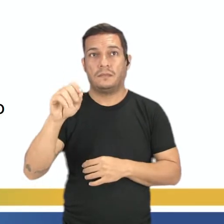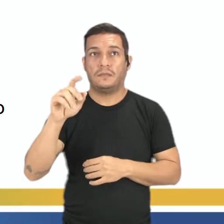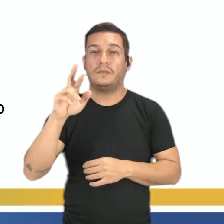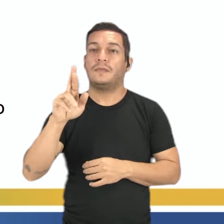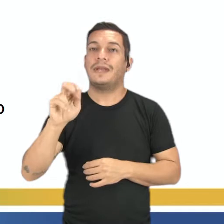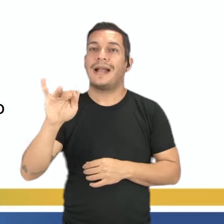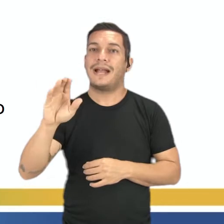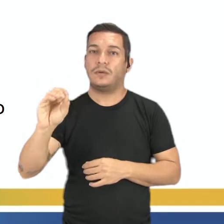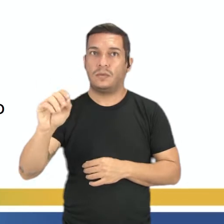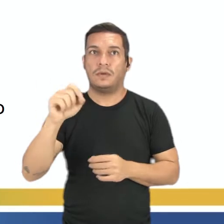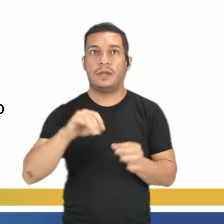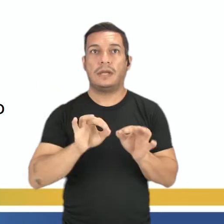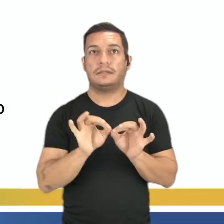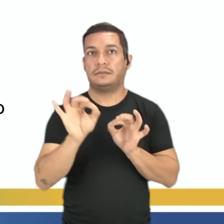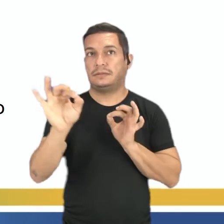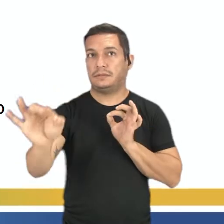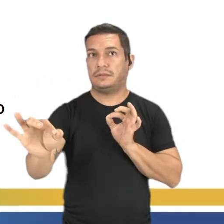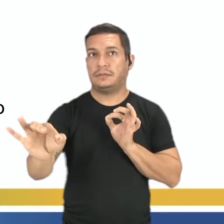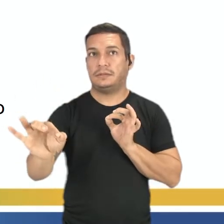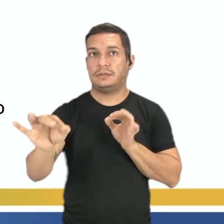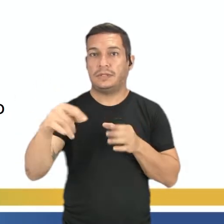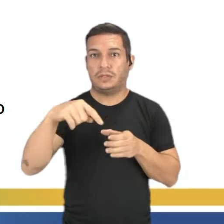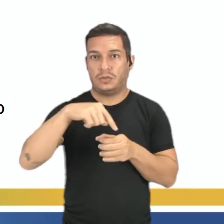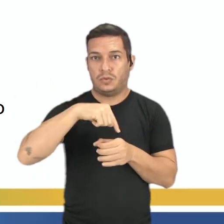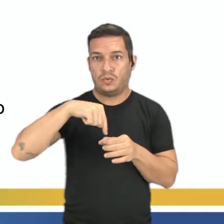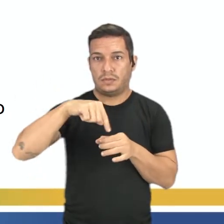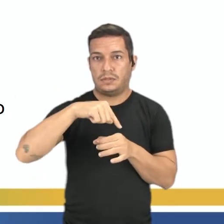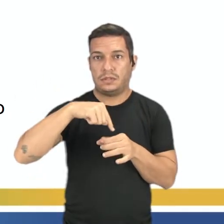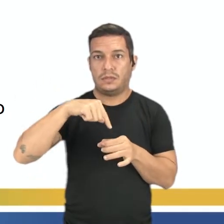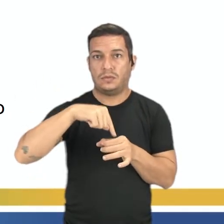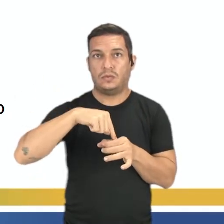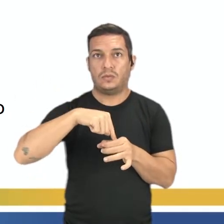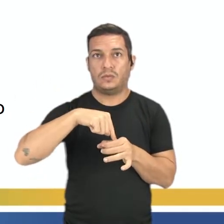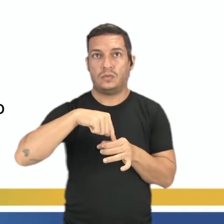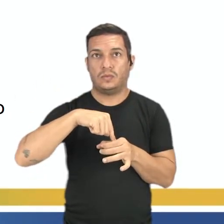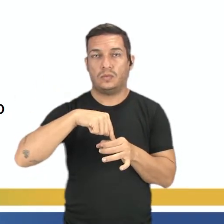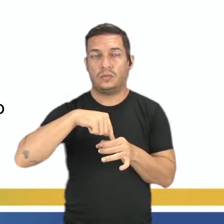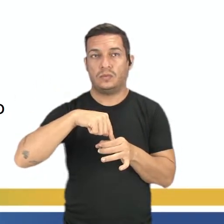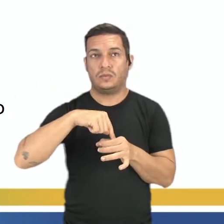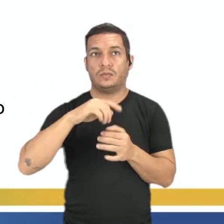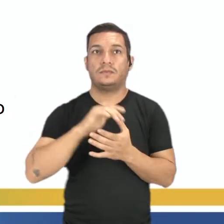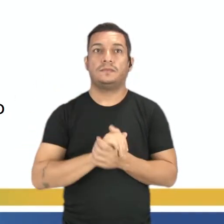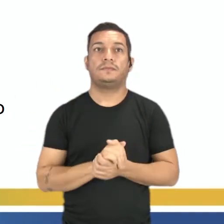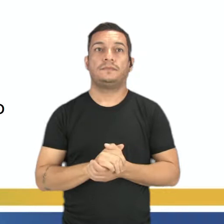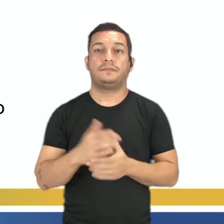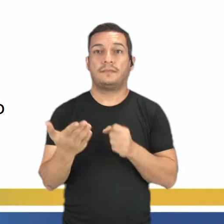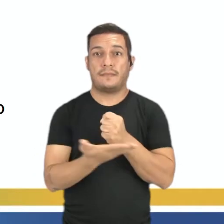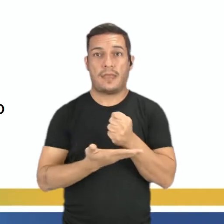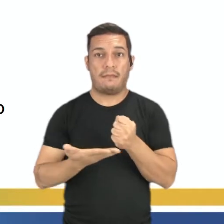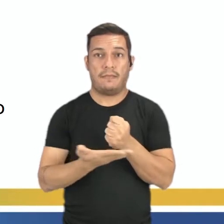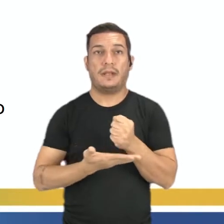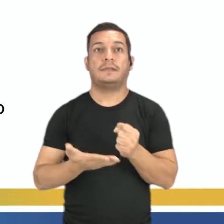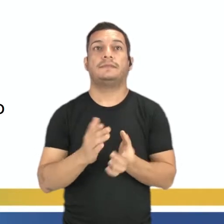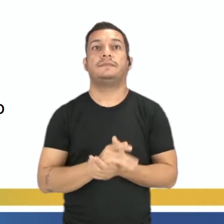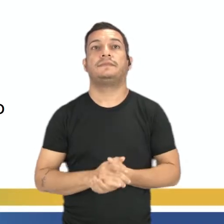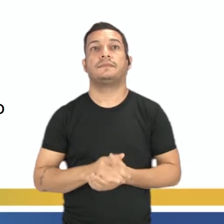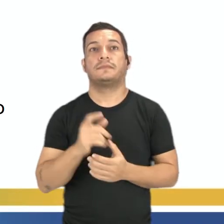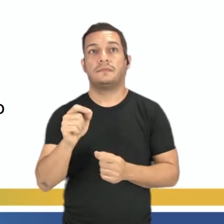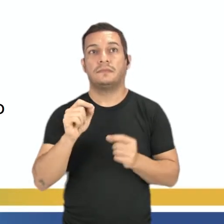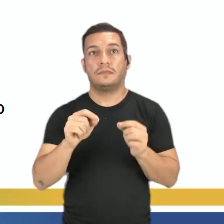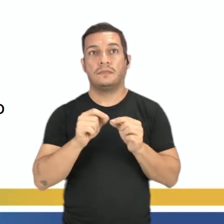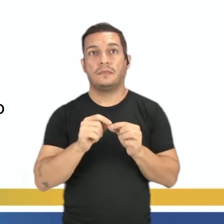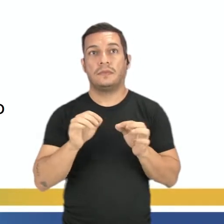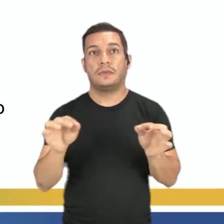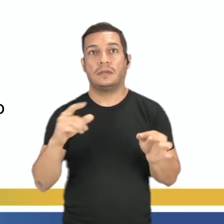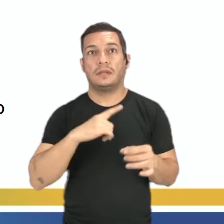O raio é a distância entre o centro do cilindro e a extremidade. A base é o plano